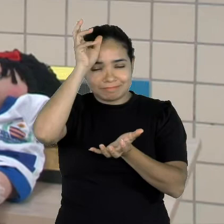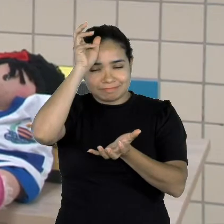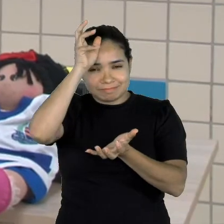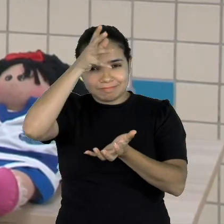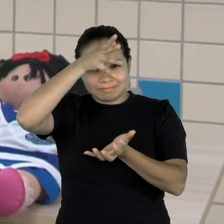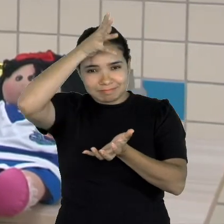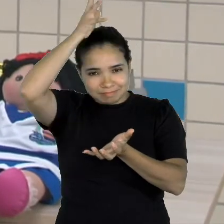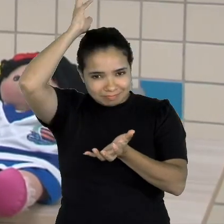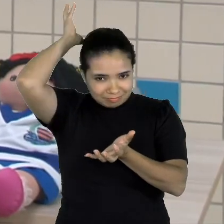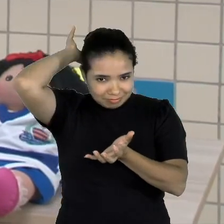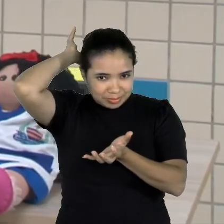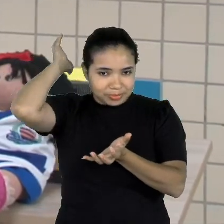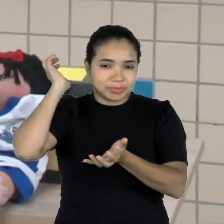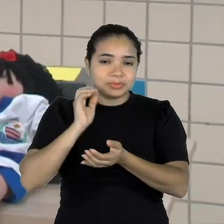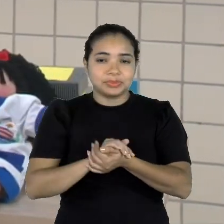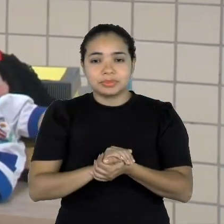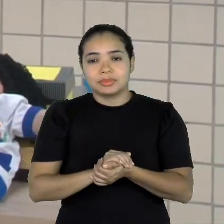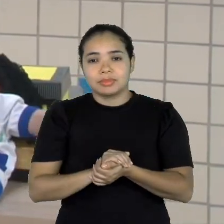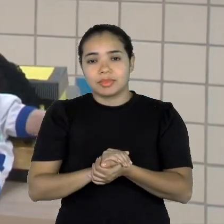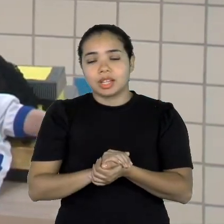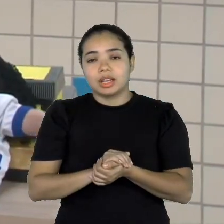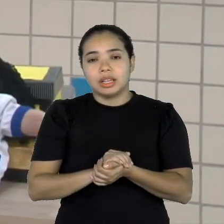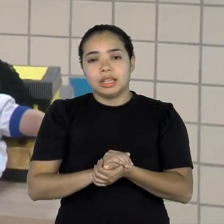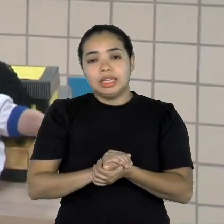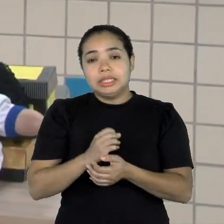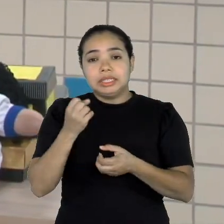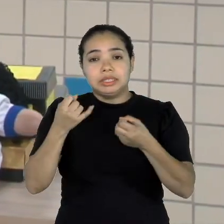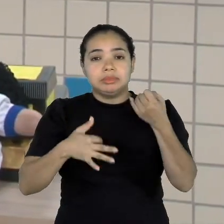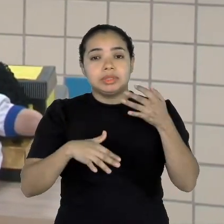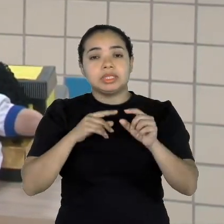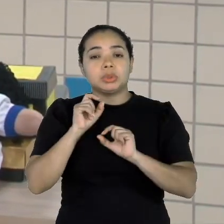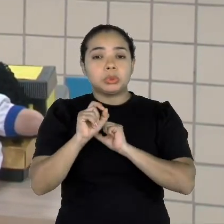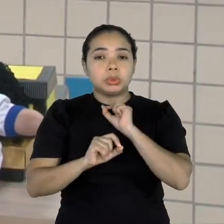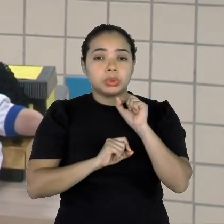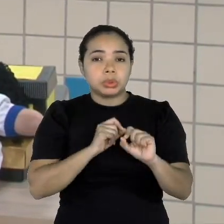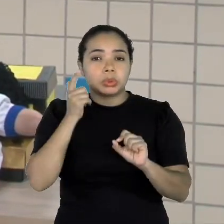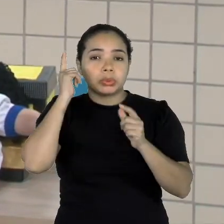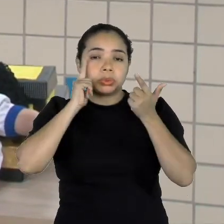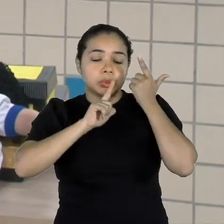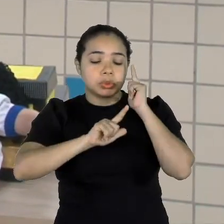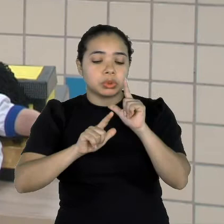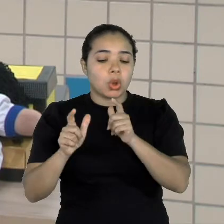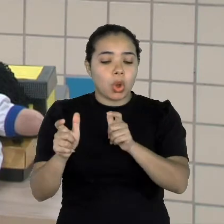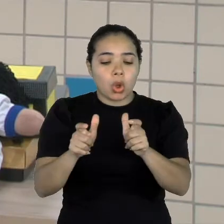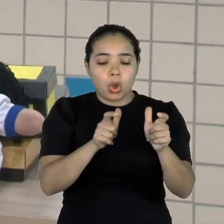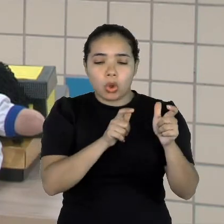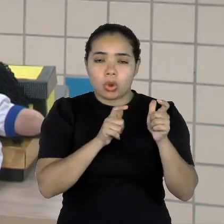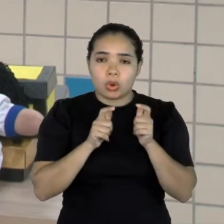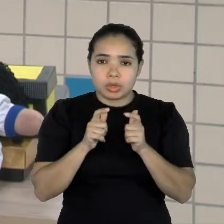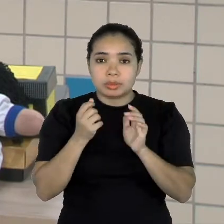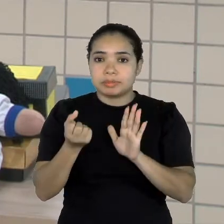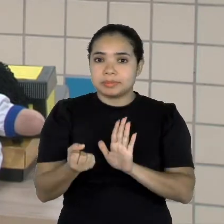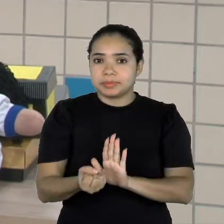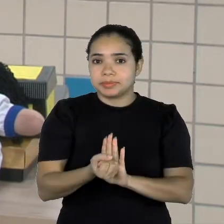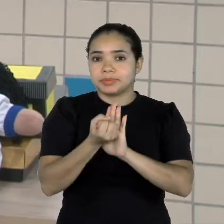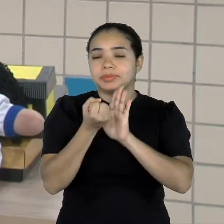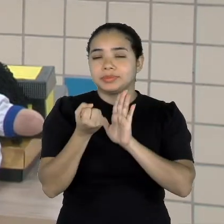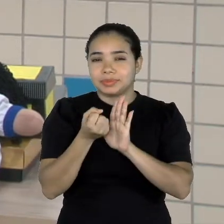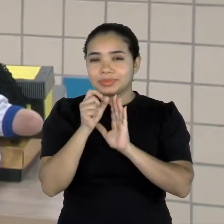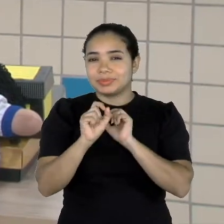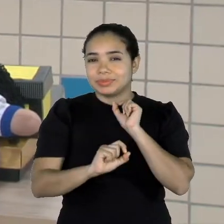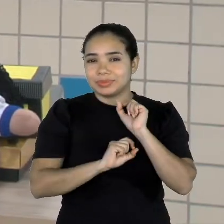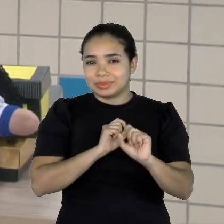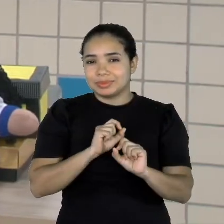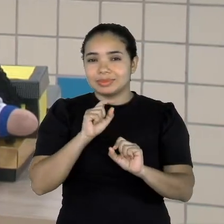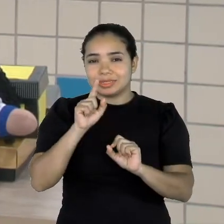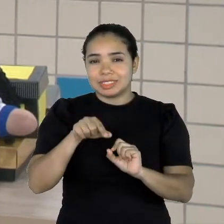gostoso, é um relato que falava um pouquinho dele, o que ele ganhou, aonde ele estava. E o fato marcante que ele destacou